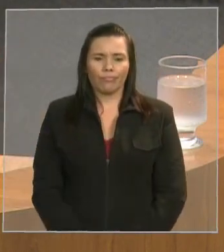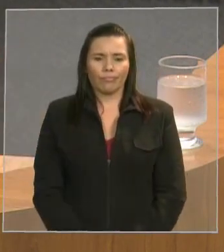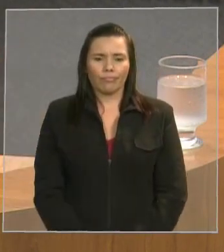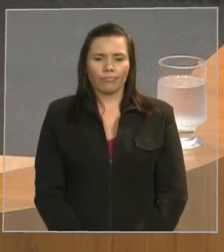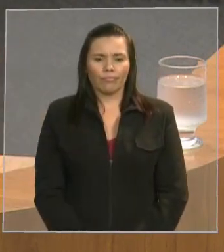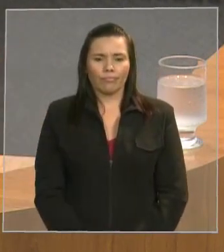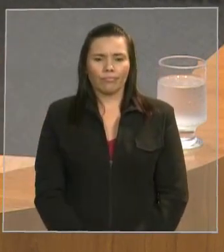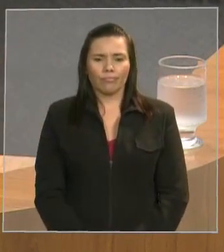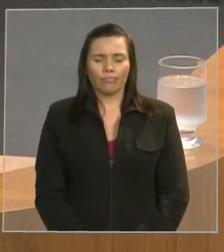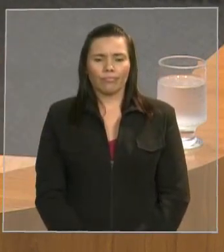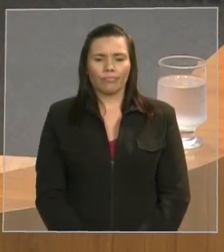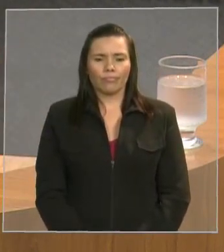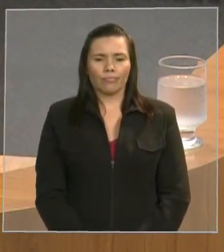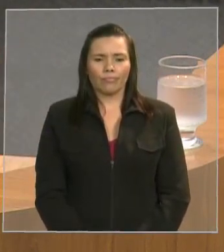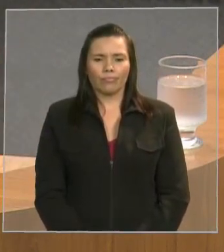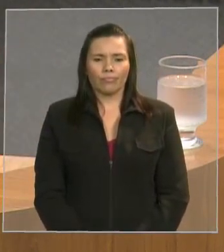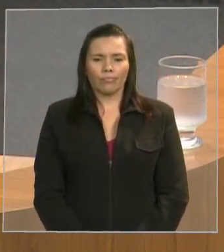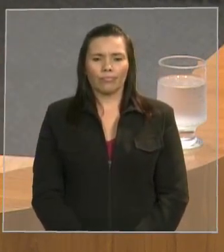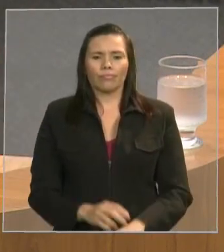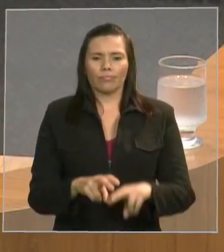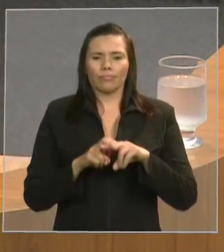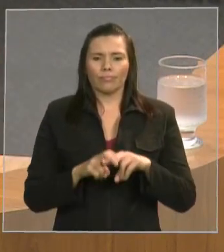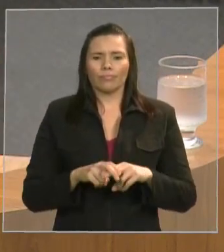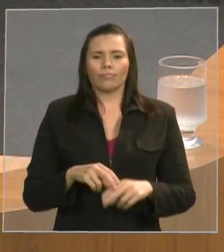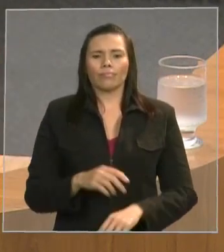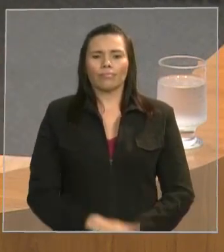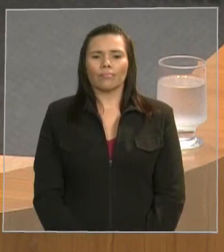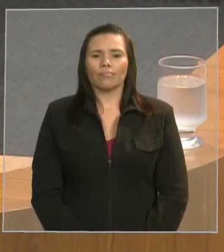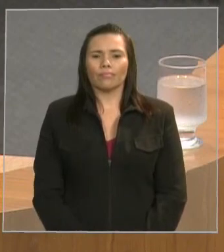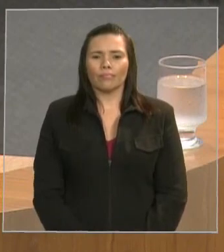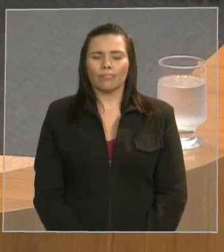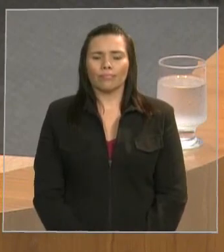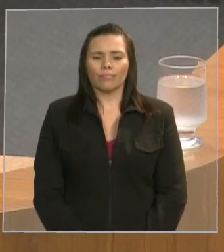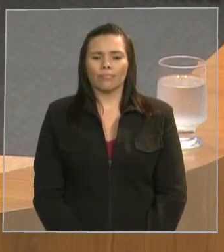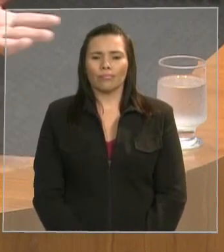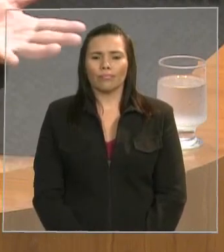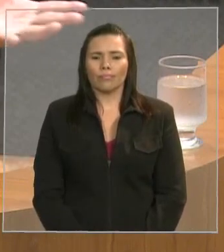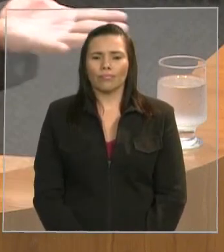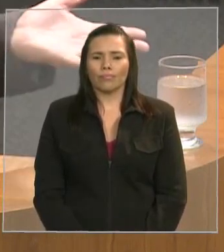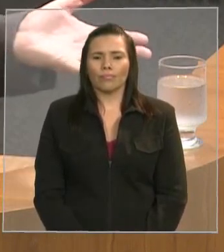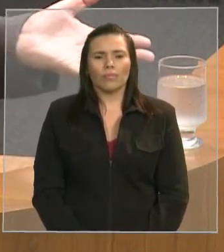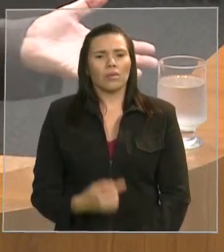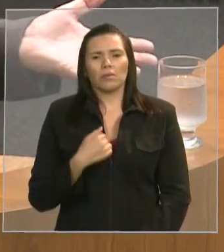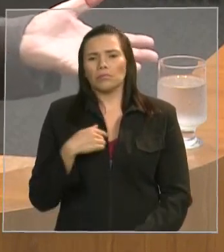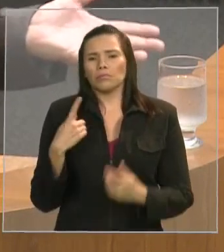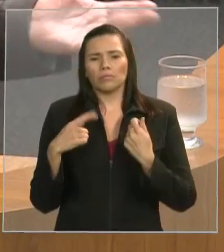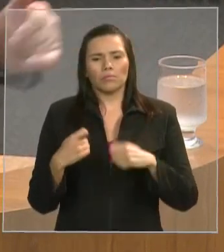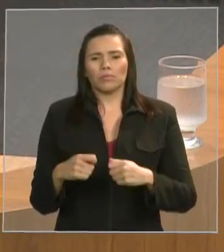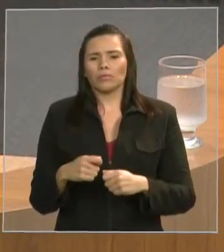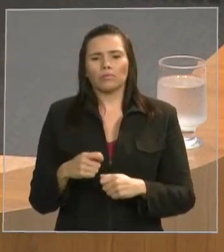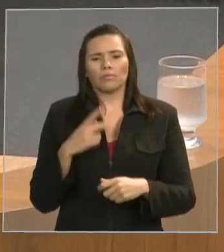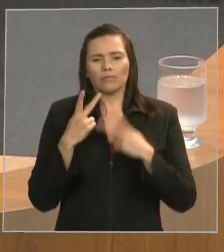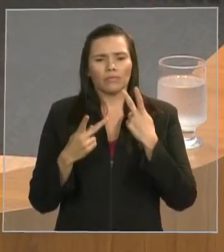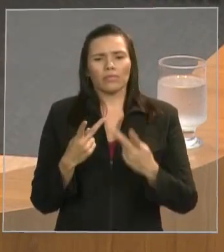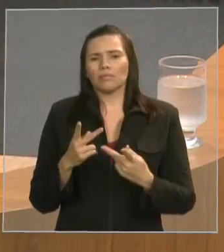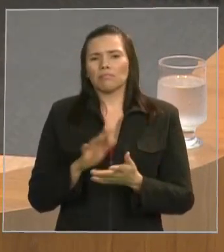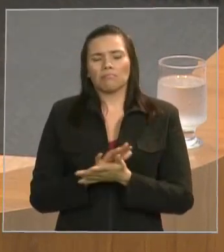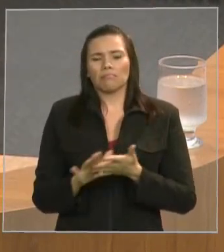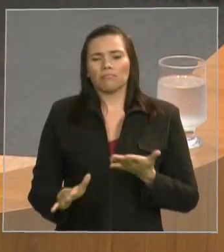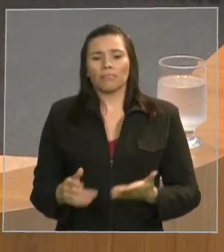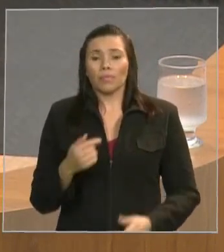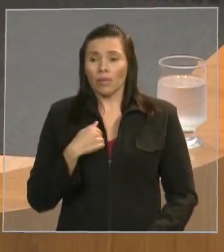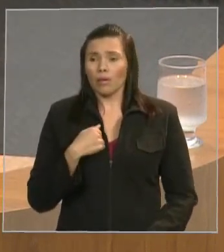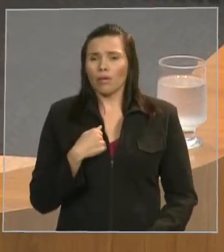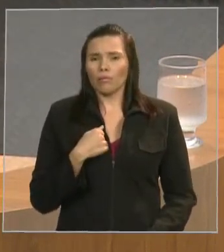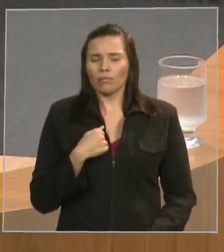Então, o que fez com a Eurídice Vidigal, não precisa dizer, não falar mais. Só o que ele fez com ela. Eu saí do grupo